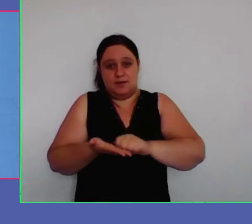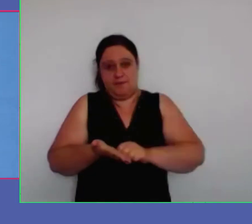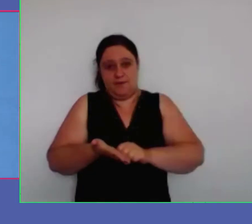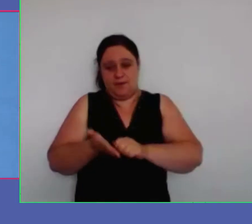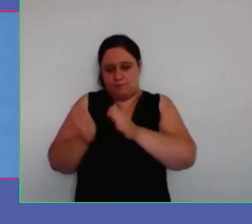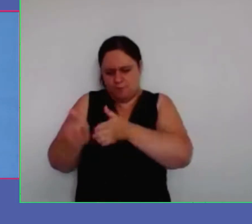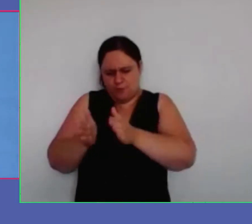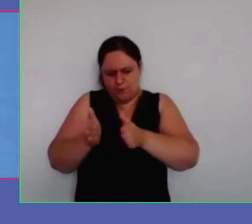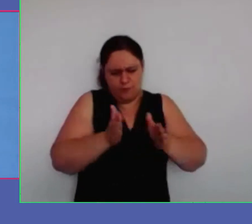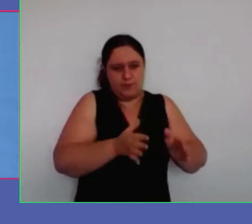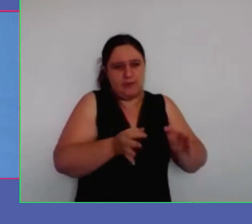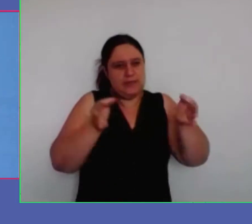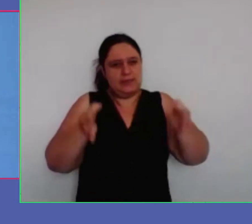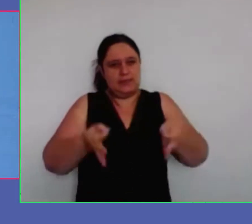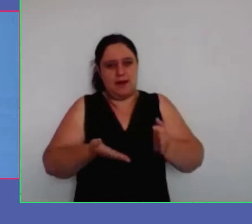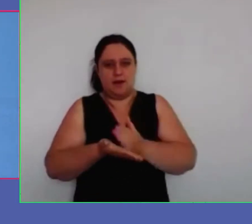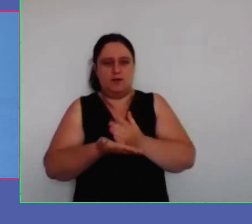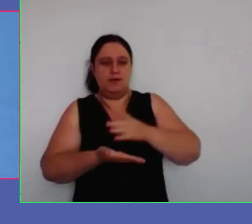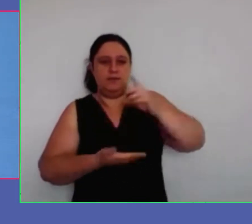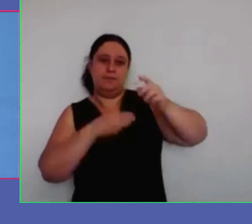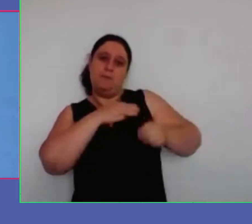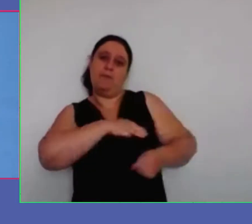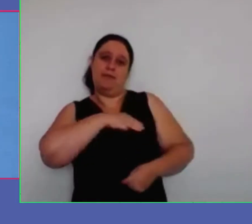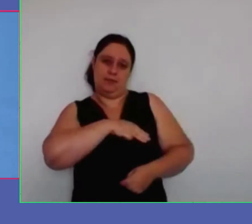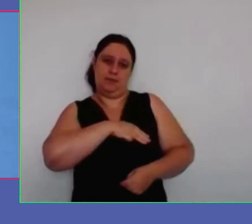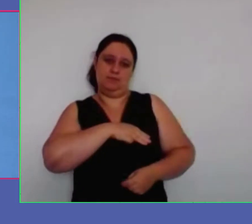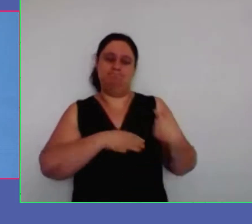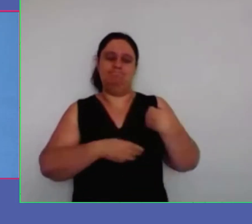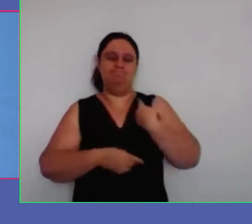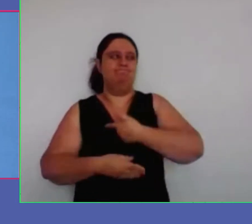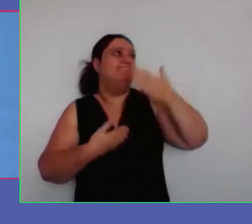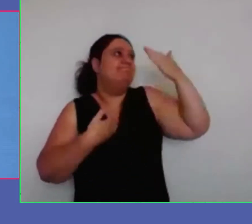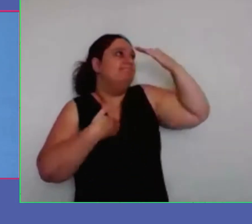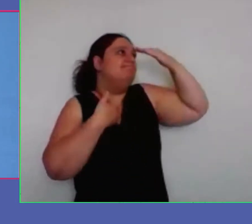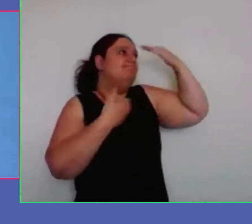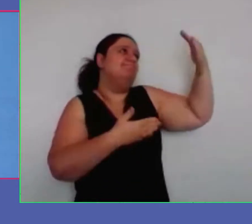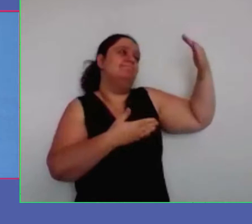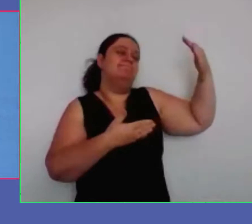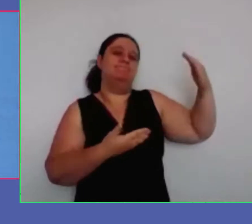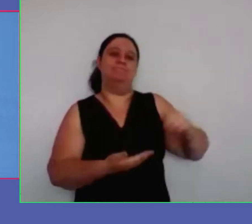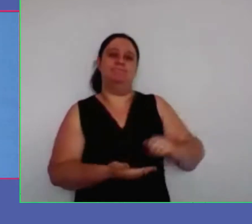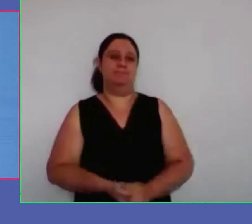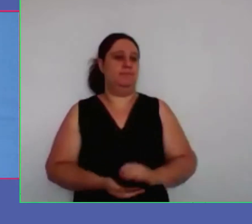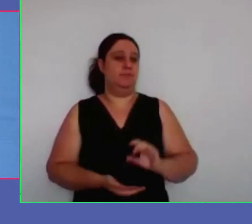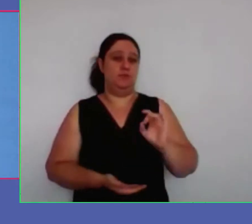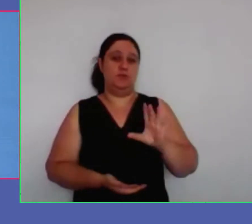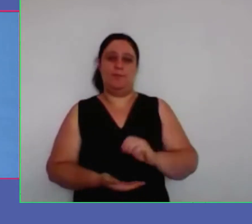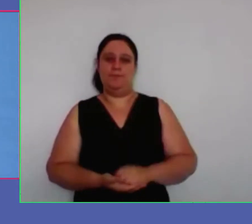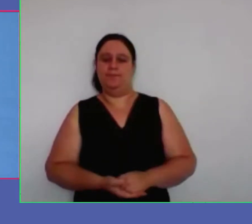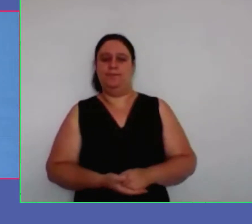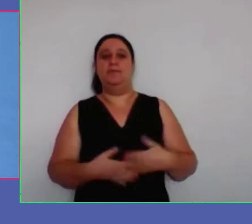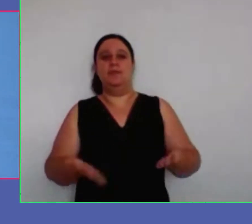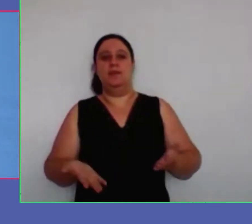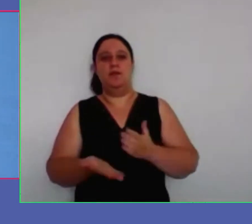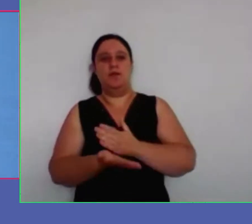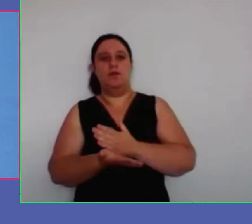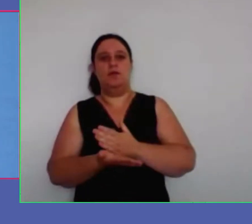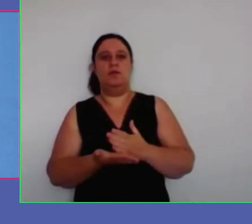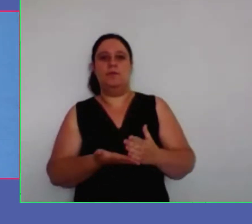Mateus, e nós só temos que agradecer ao Senhor por isso. Ele começa